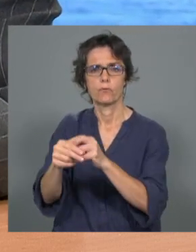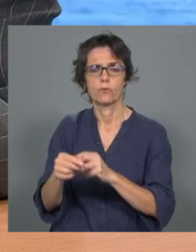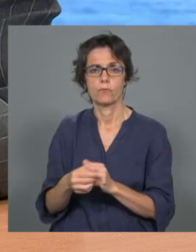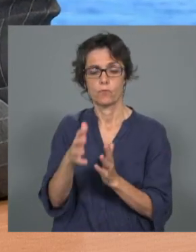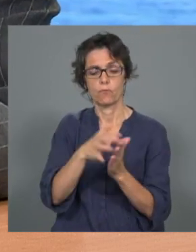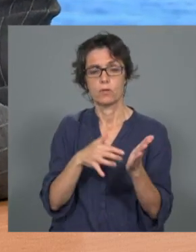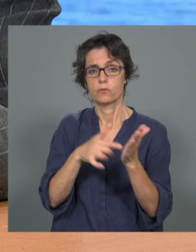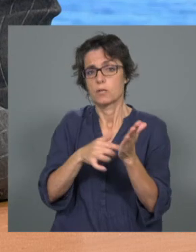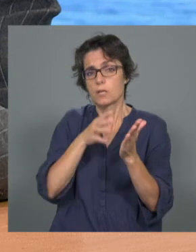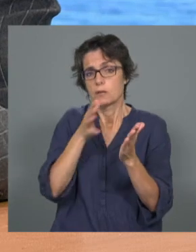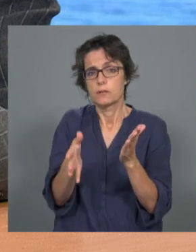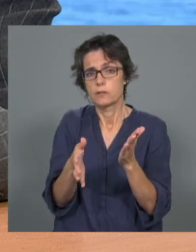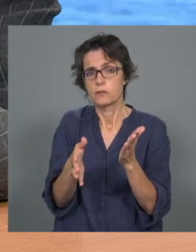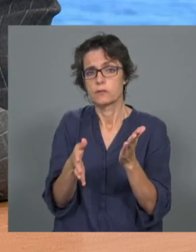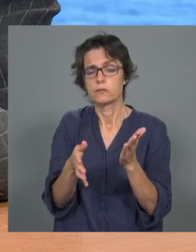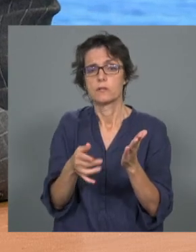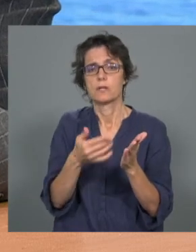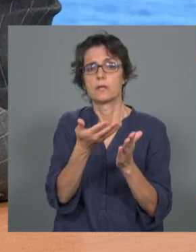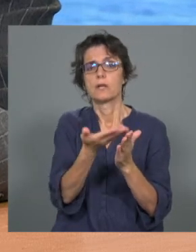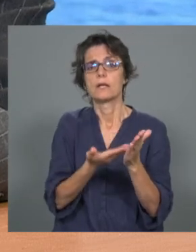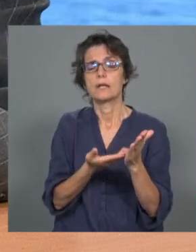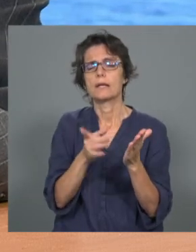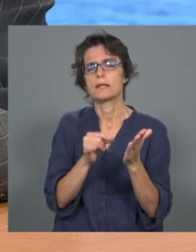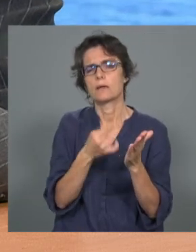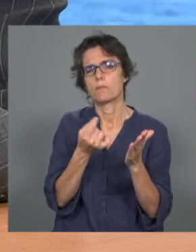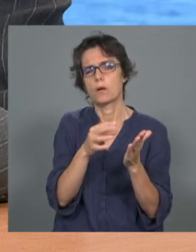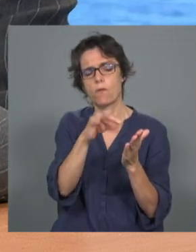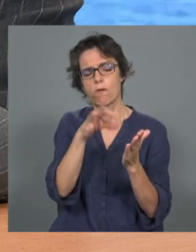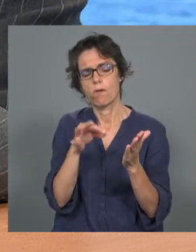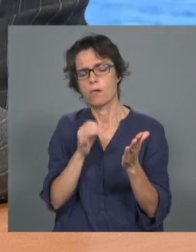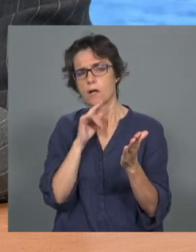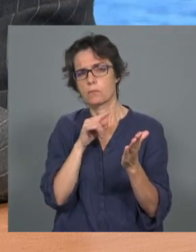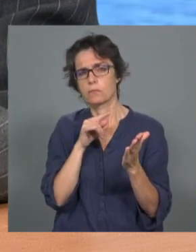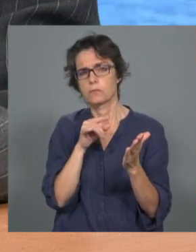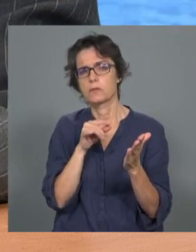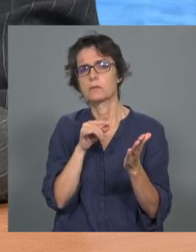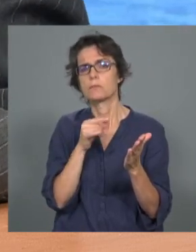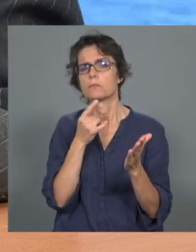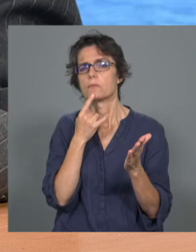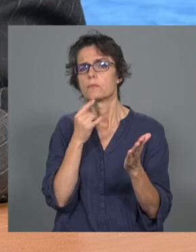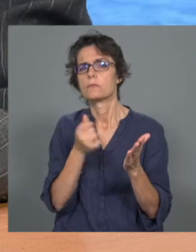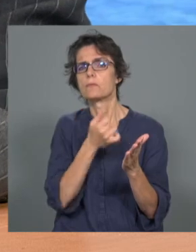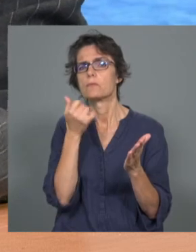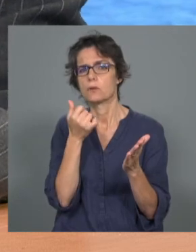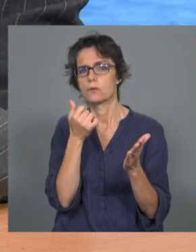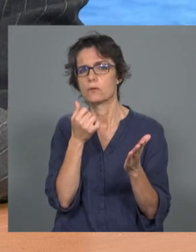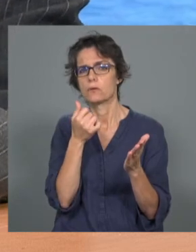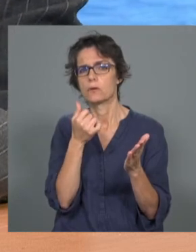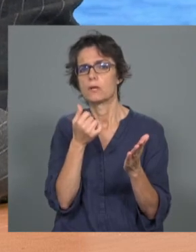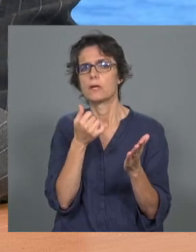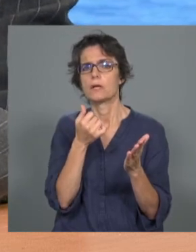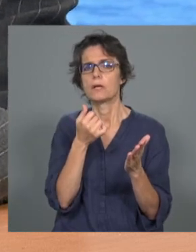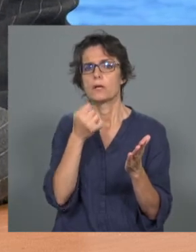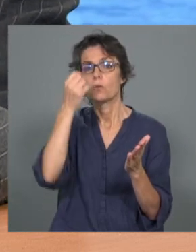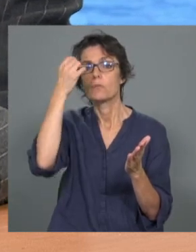nos podem servir um bocadinho como tópicos para interpretar e para ler aquilo que